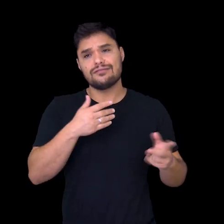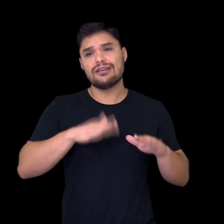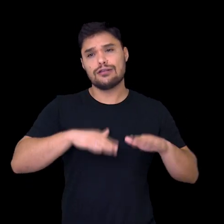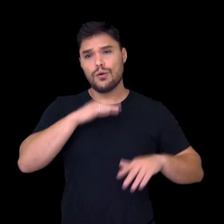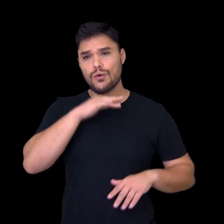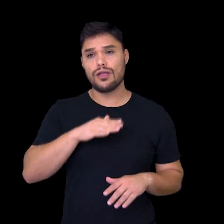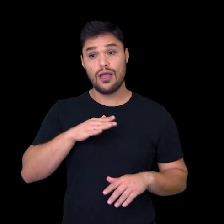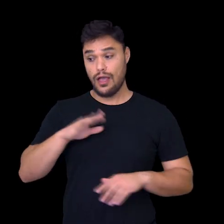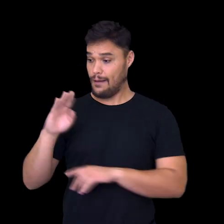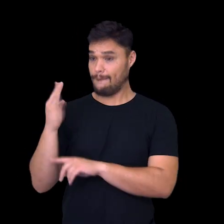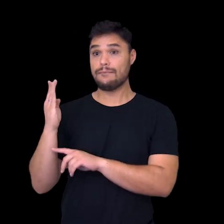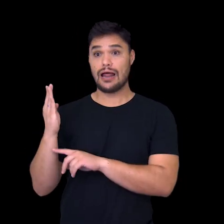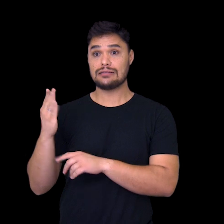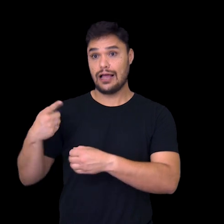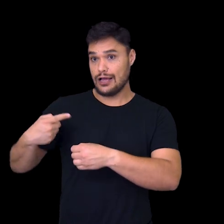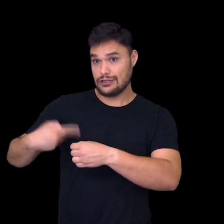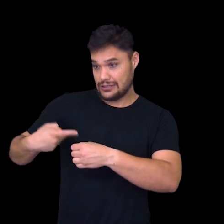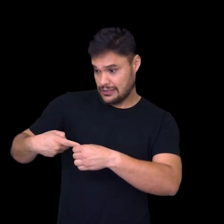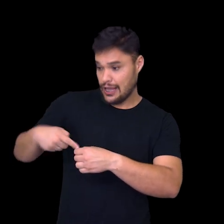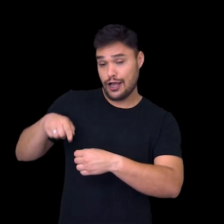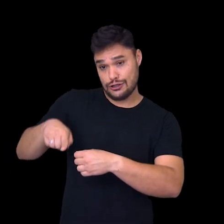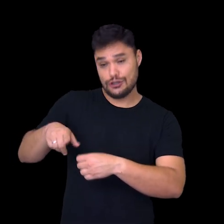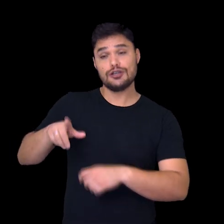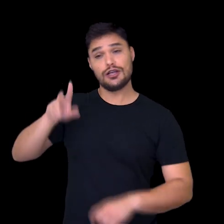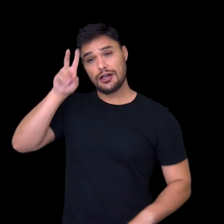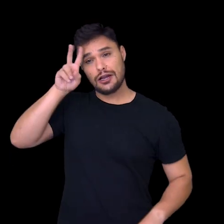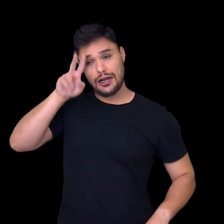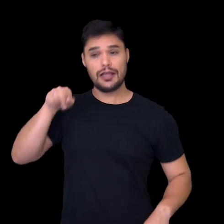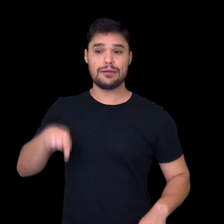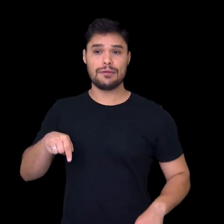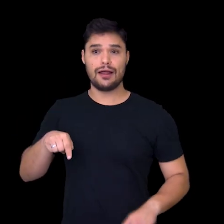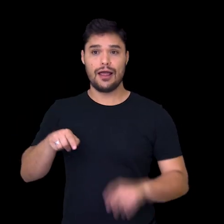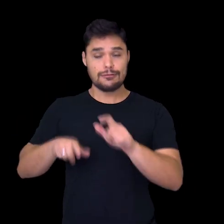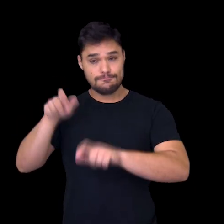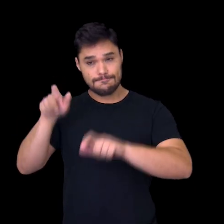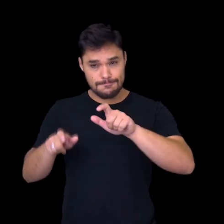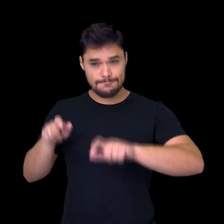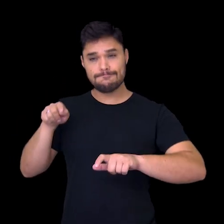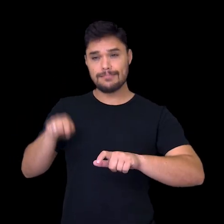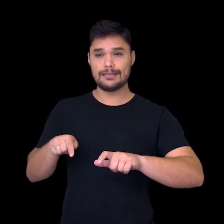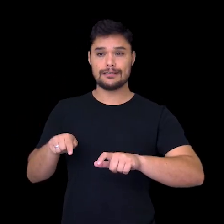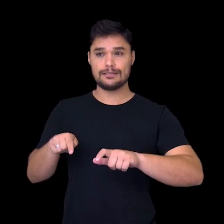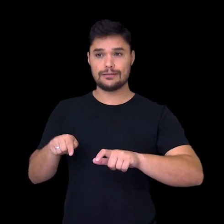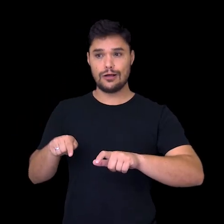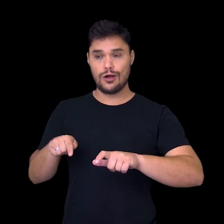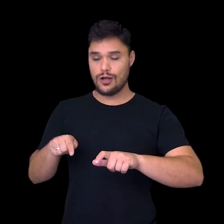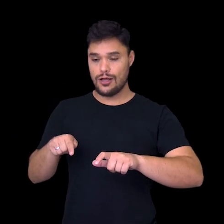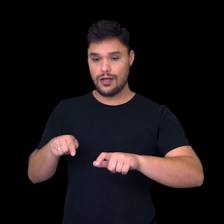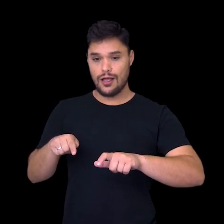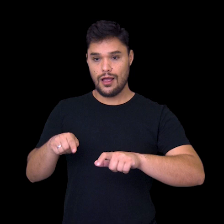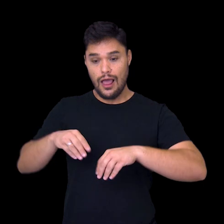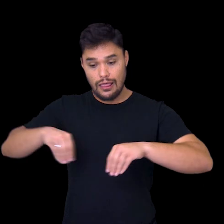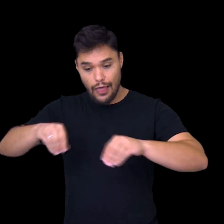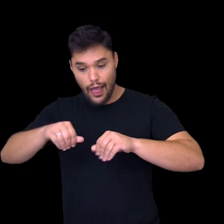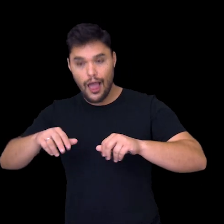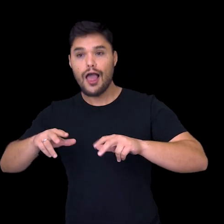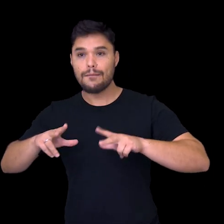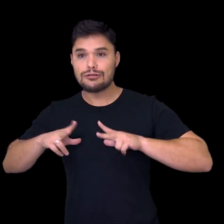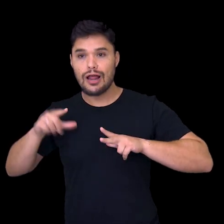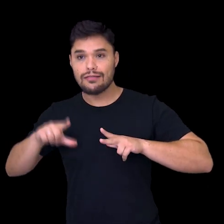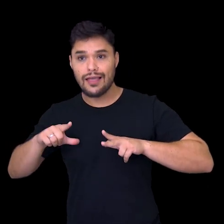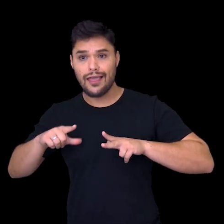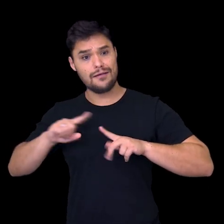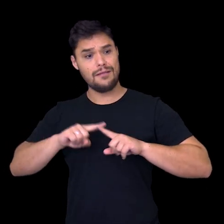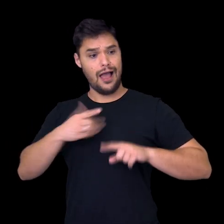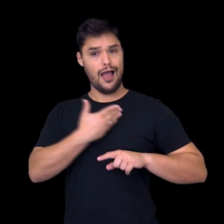como Braslândia e ouve essas memórias, a gente vai ver que os proprietários ali acabaram sendo